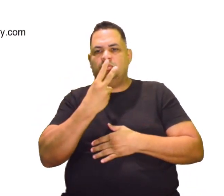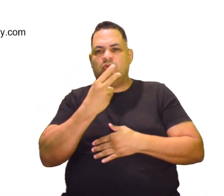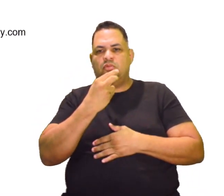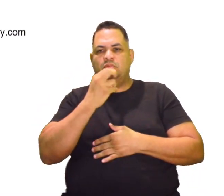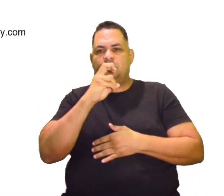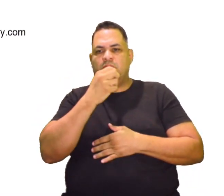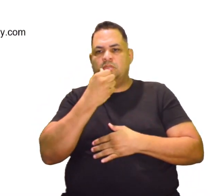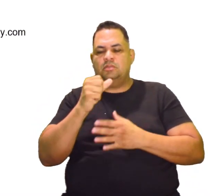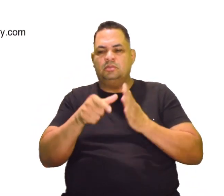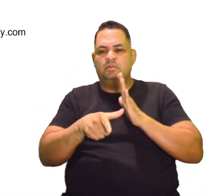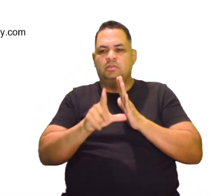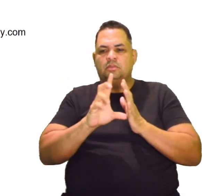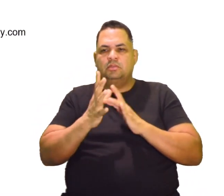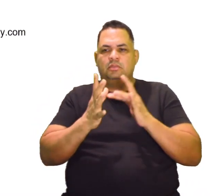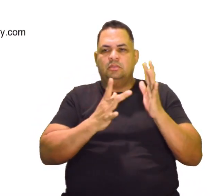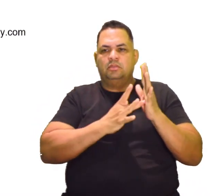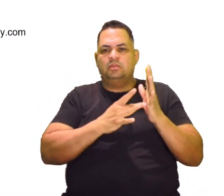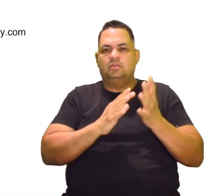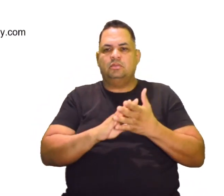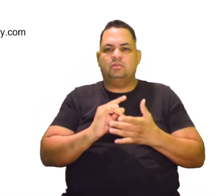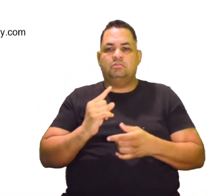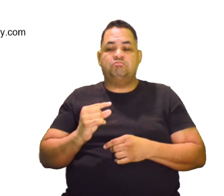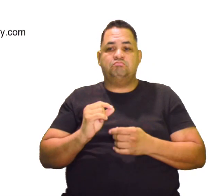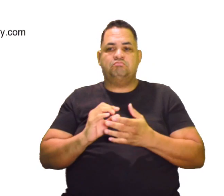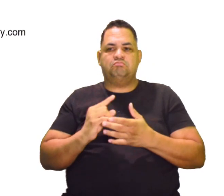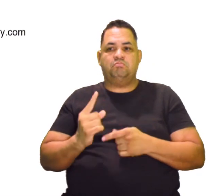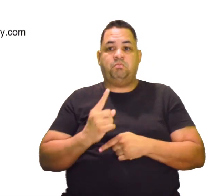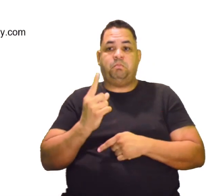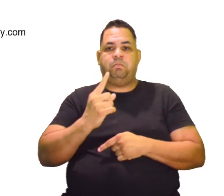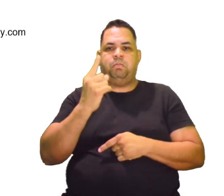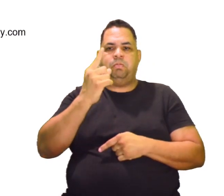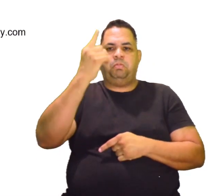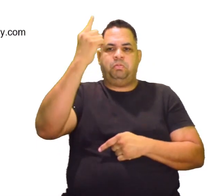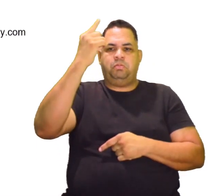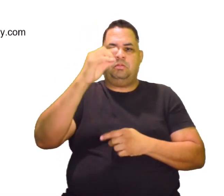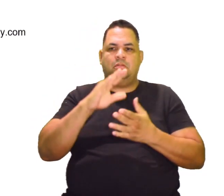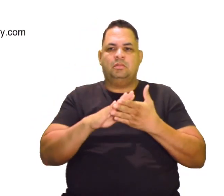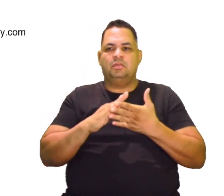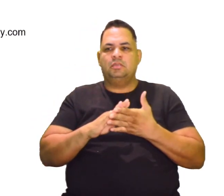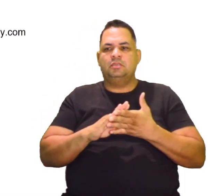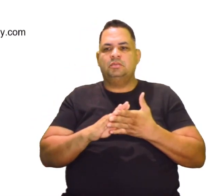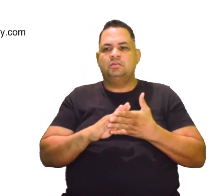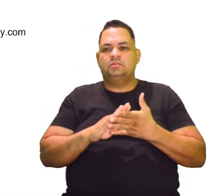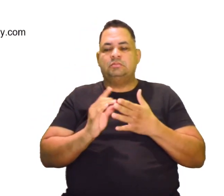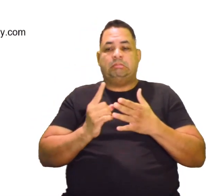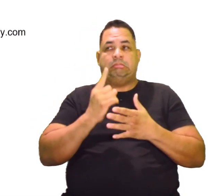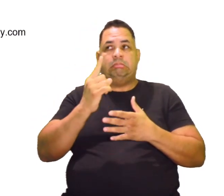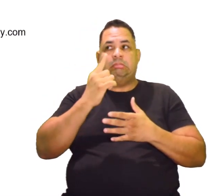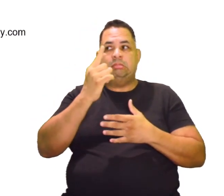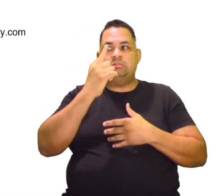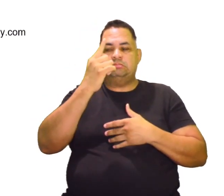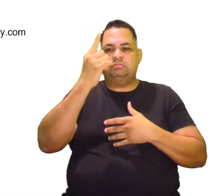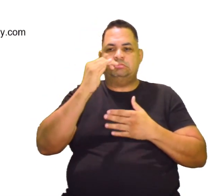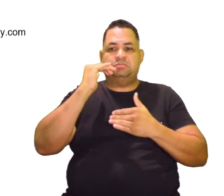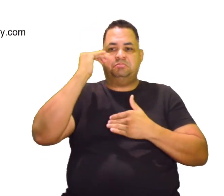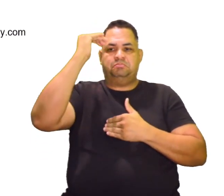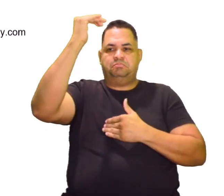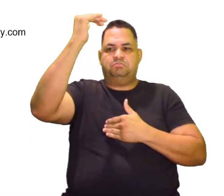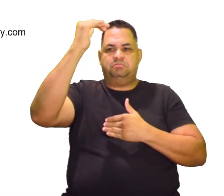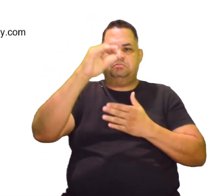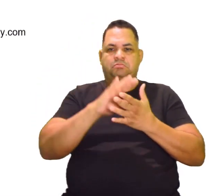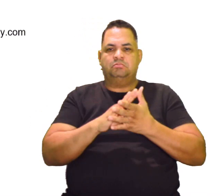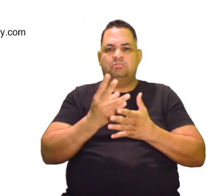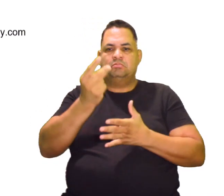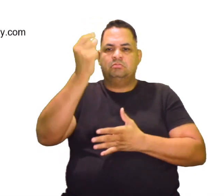2560 a.C., podemos ver aí períodos diferentes. A maior e mais antigas, né,